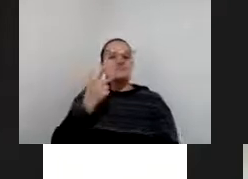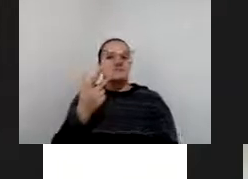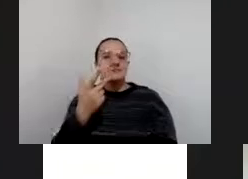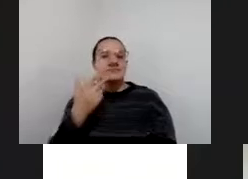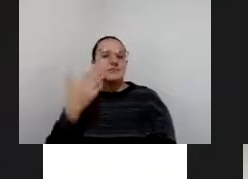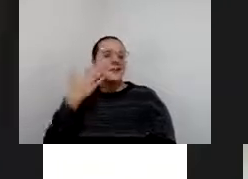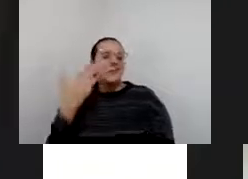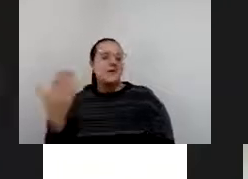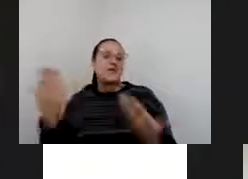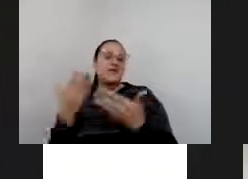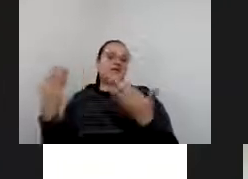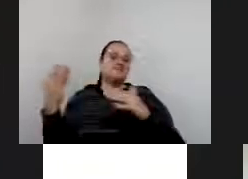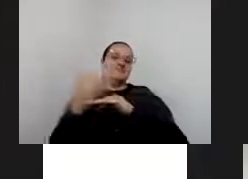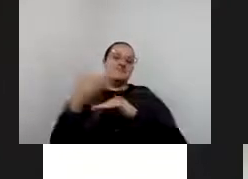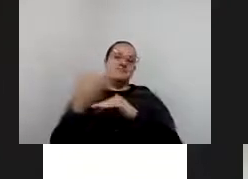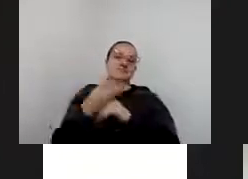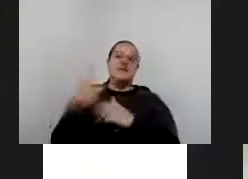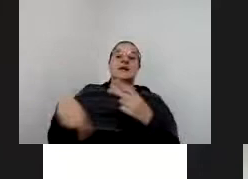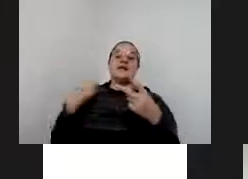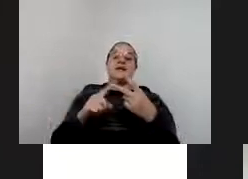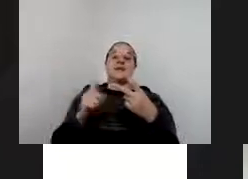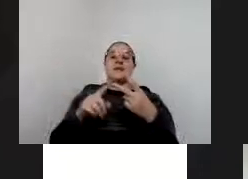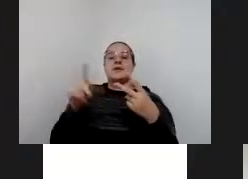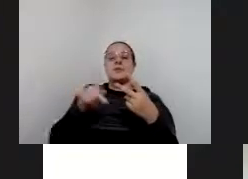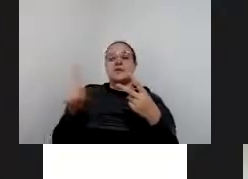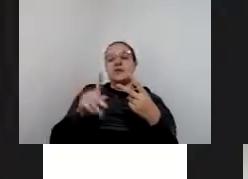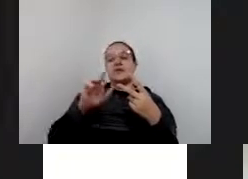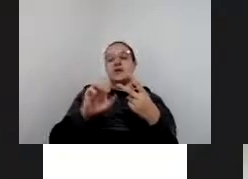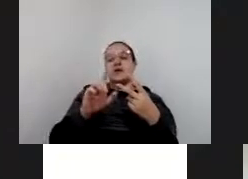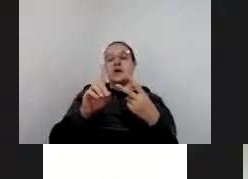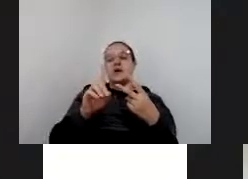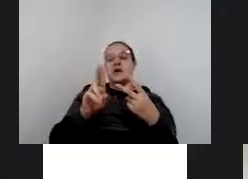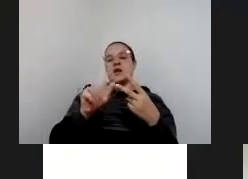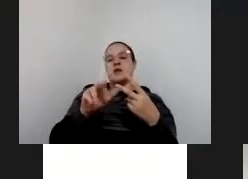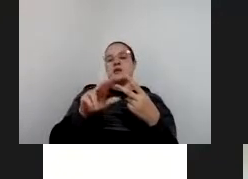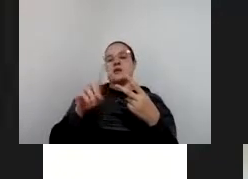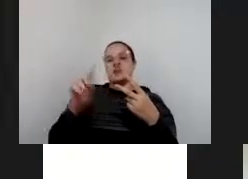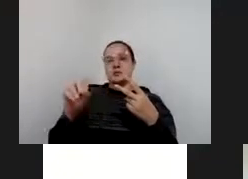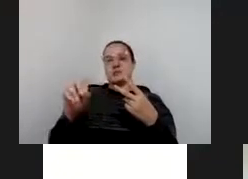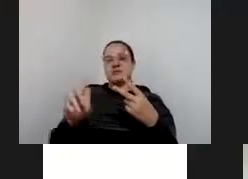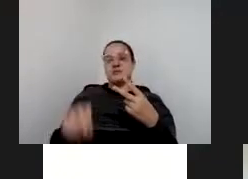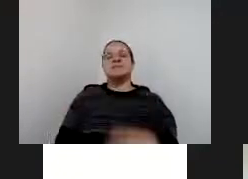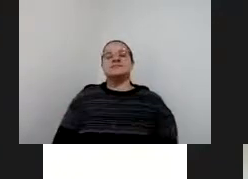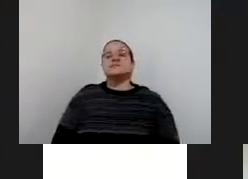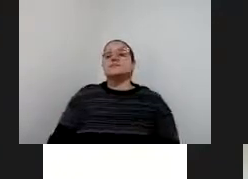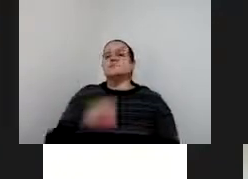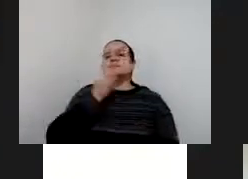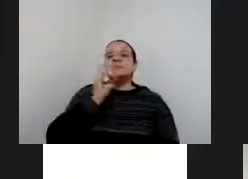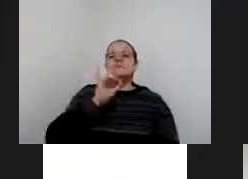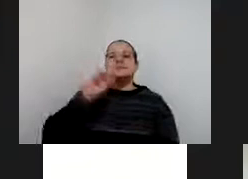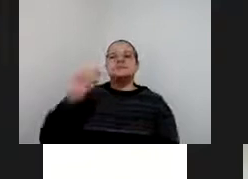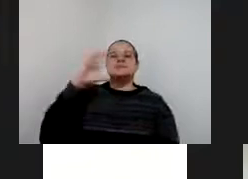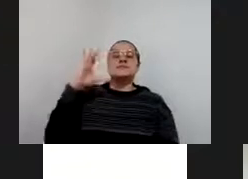com a gente também. Em seguida é o professor Eduardo, que também já está inscrito. Bom dia a todas e todos